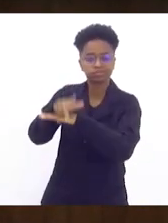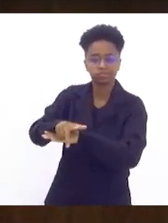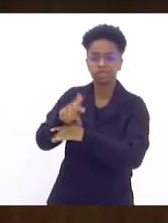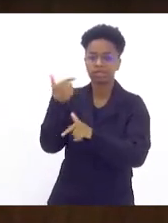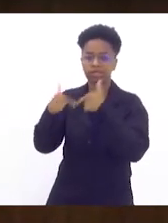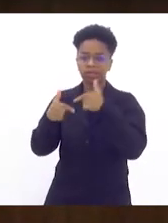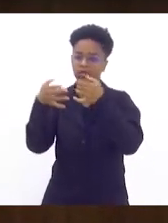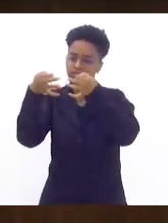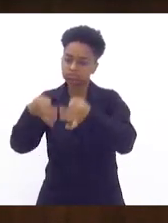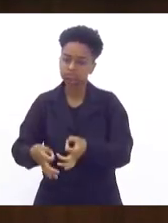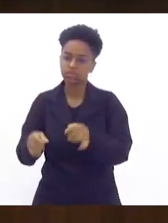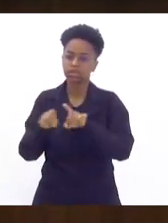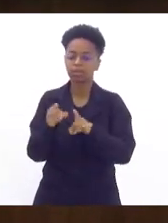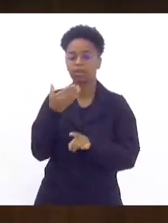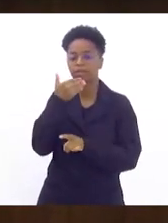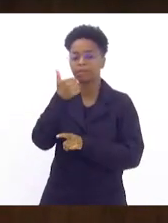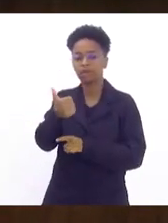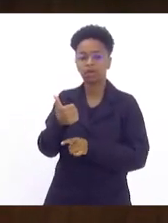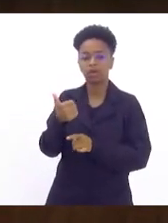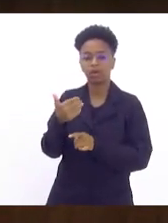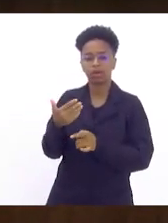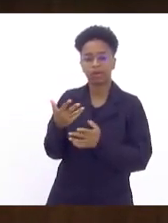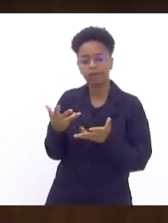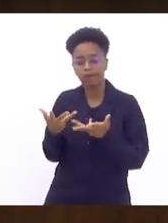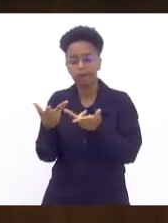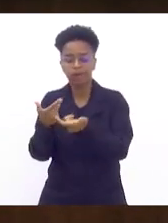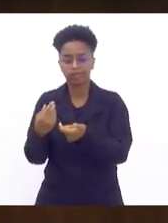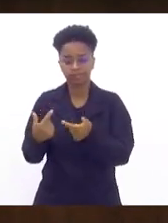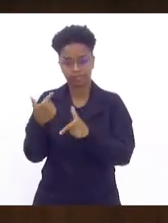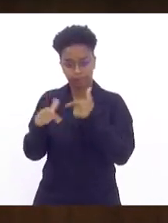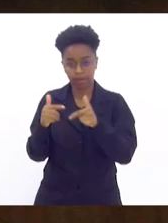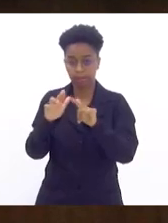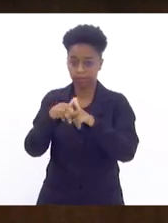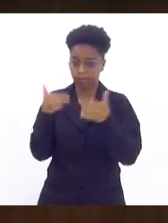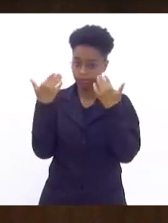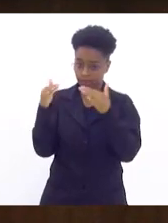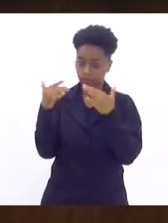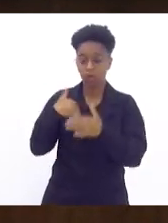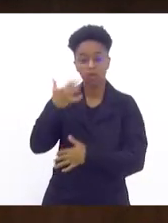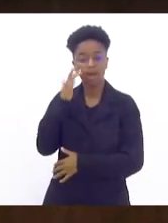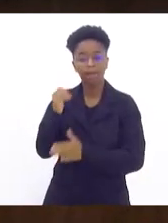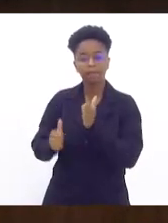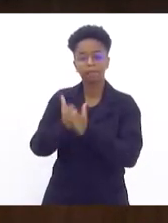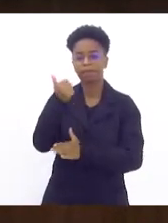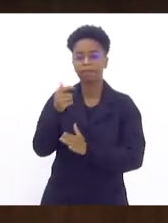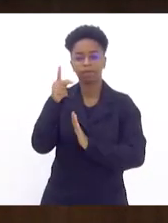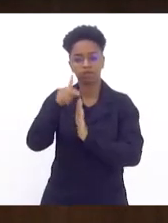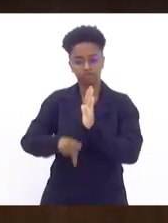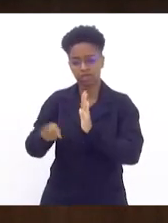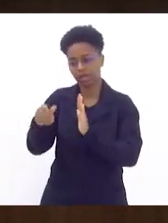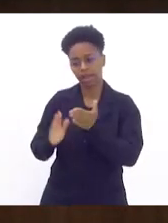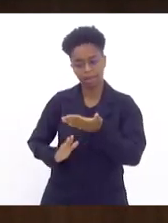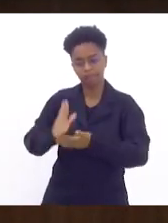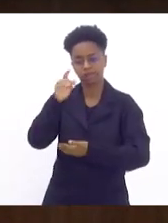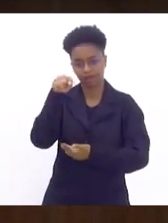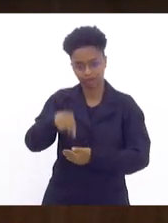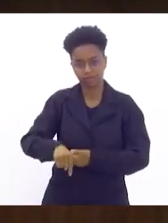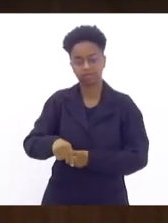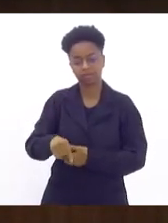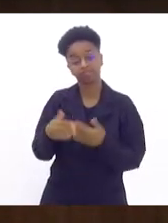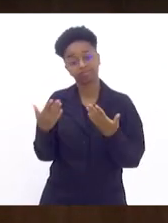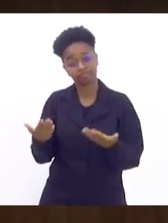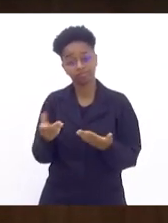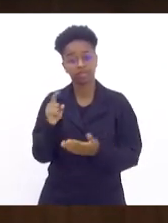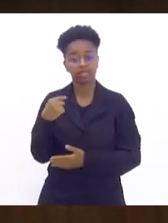melhores condições e por isso é parabeniza acho que é o primeiro projeto que é deputado vai estar aprovando aqui na casa e